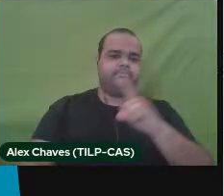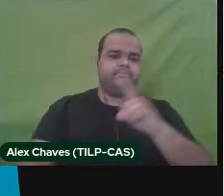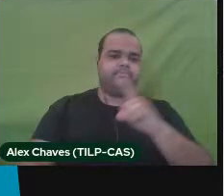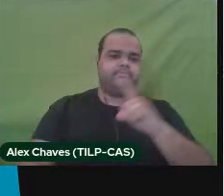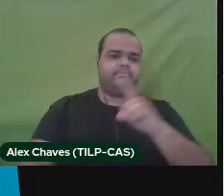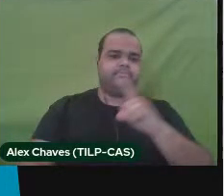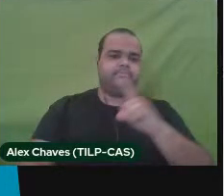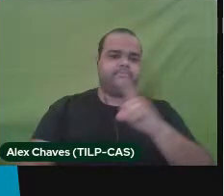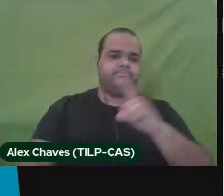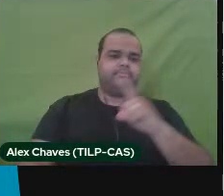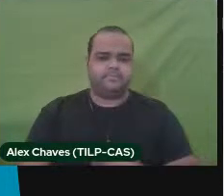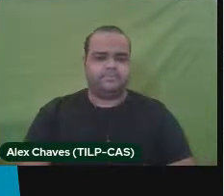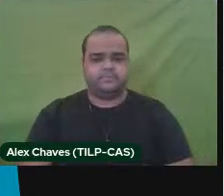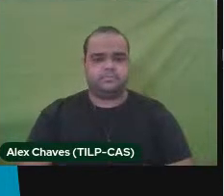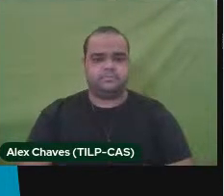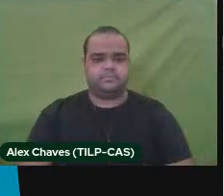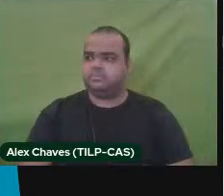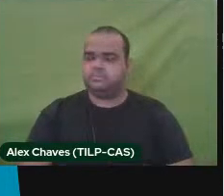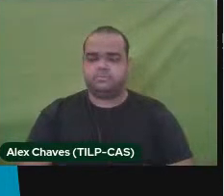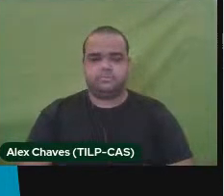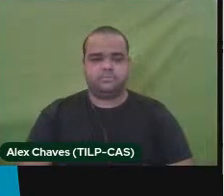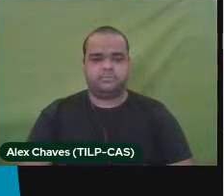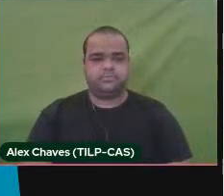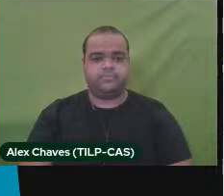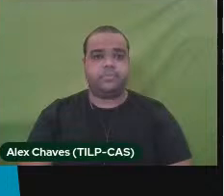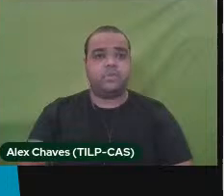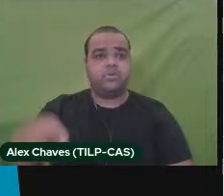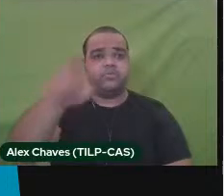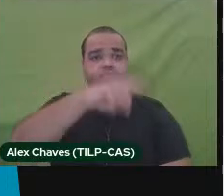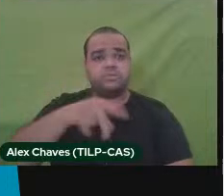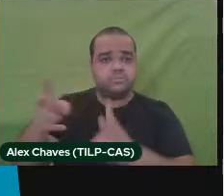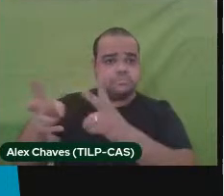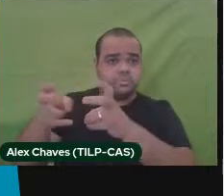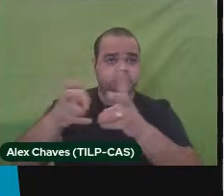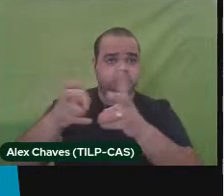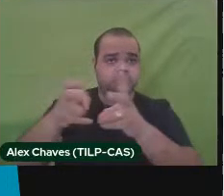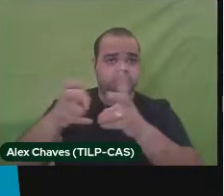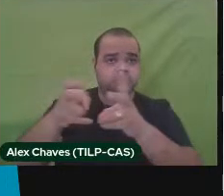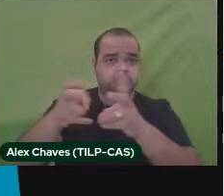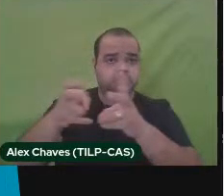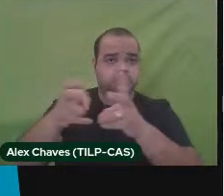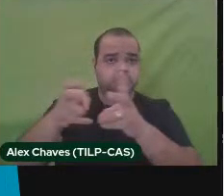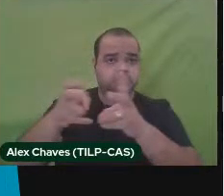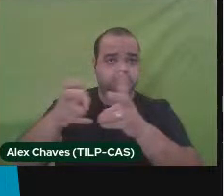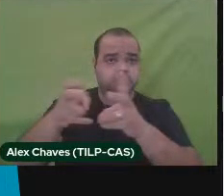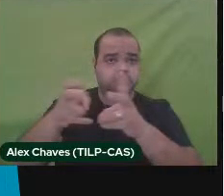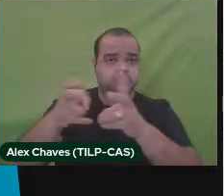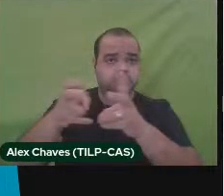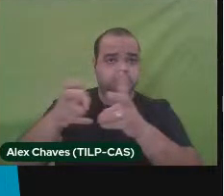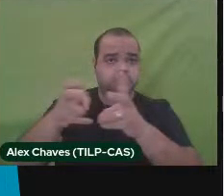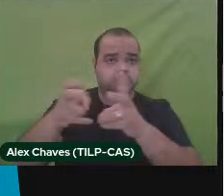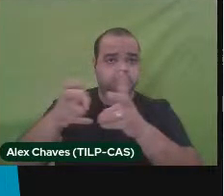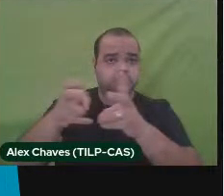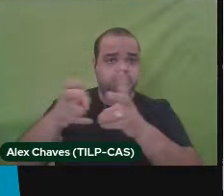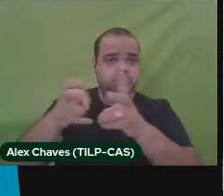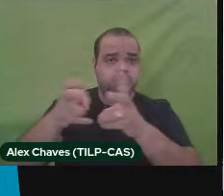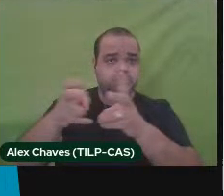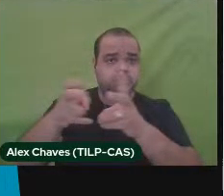inteira você é valorizada como pessoa e tem que ser respeitada em suas necessidades